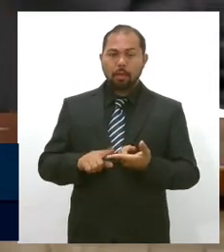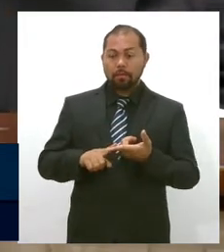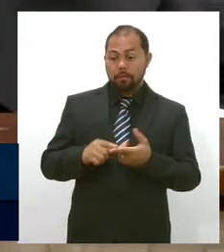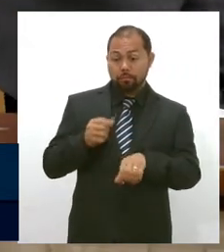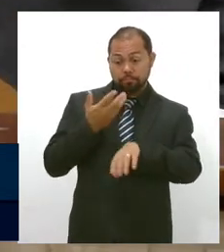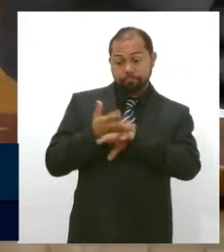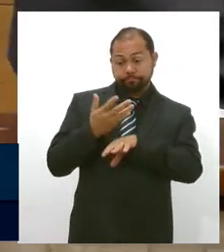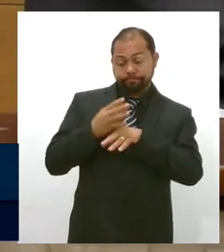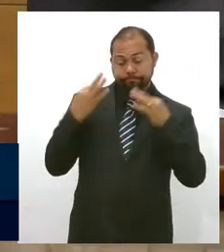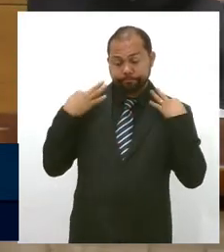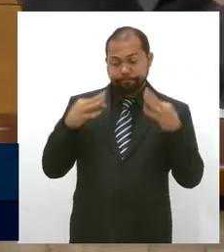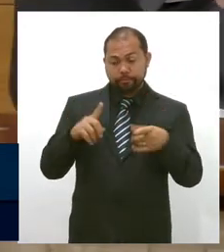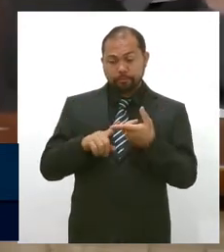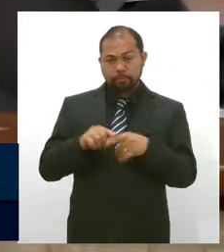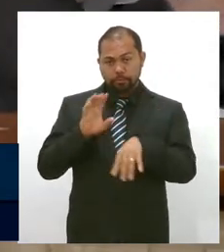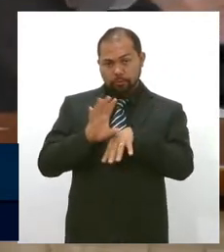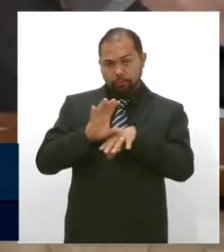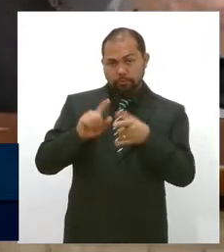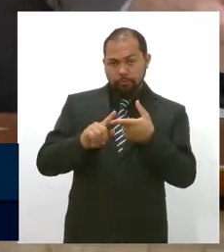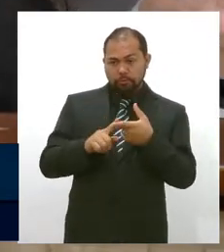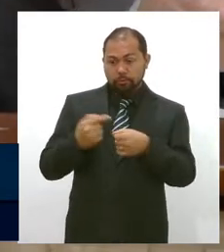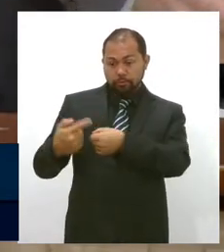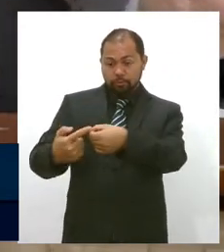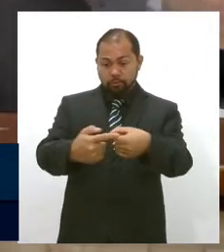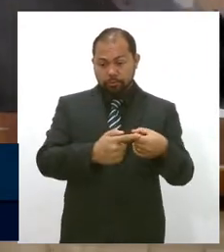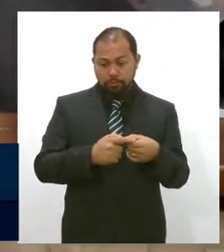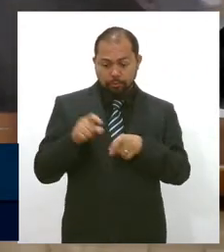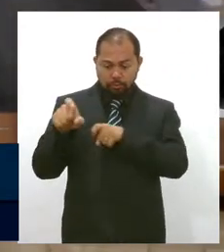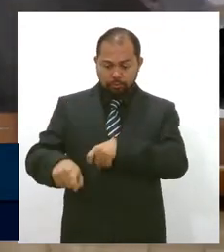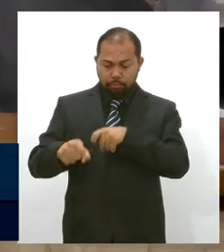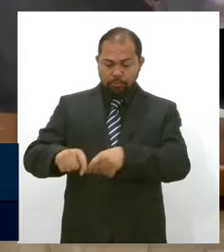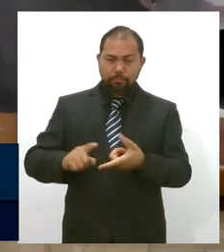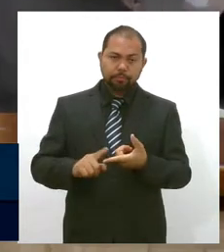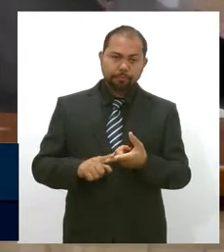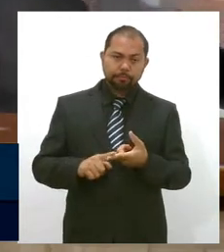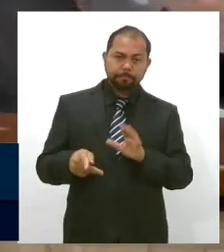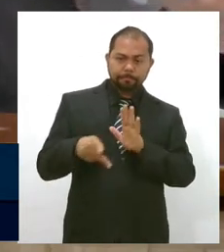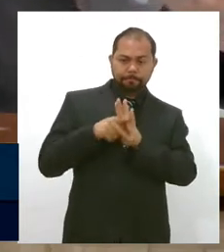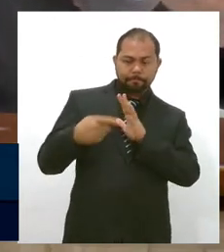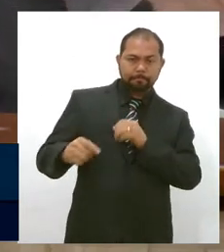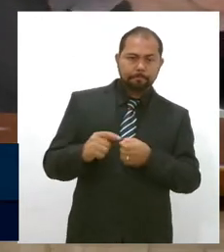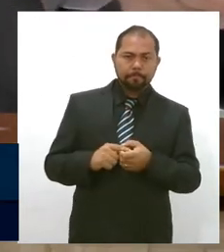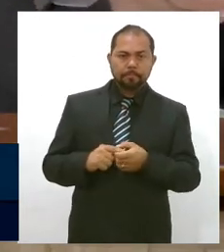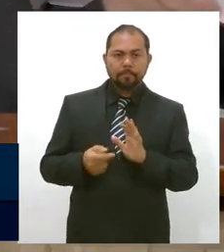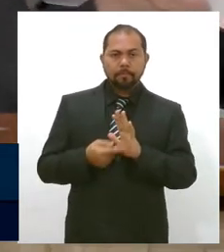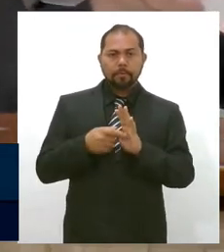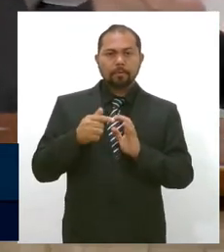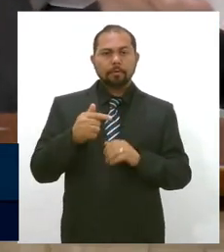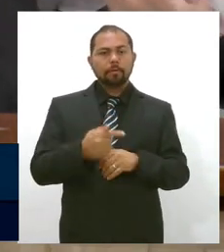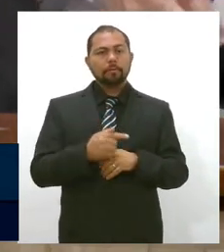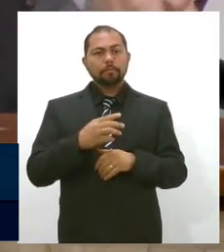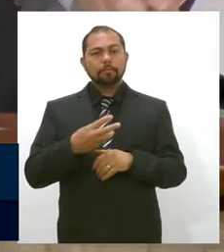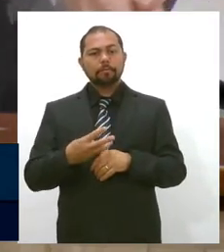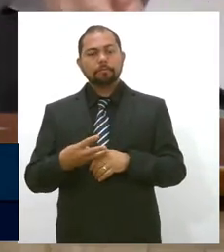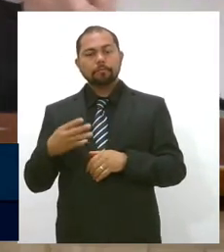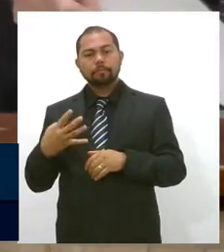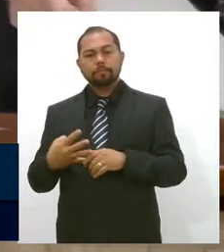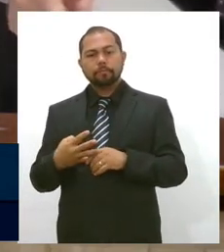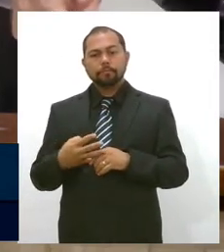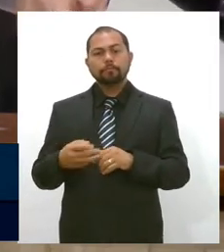nos povoados e zona rural do respectivo município. Indicação 734/2022, da mesma autoria.